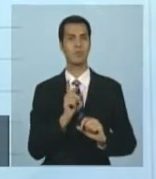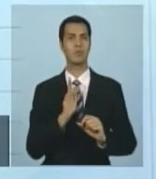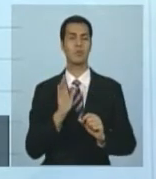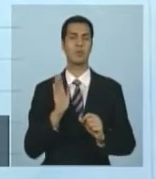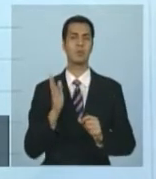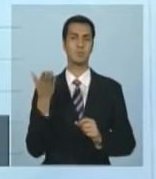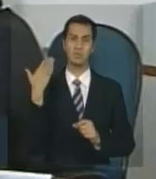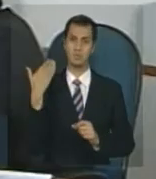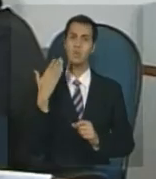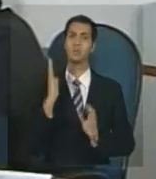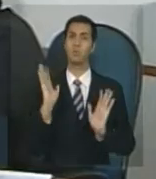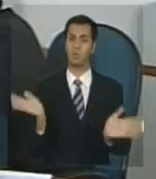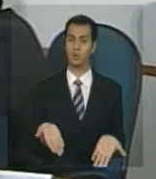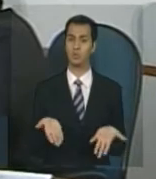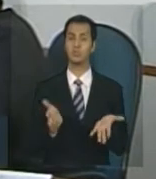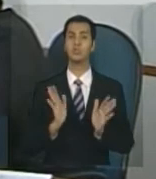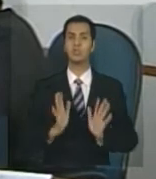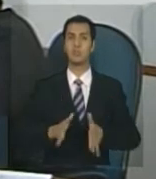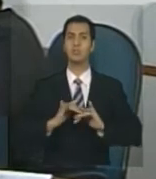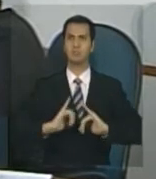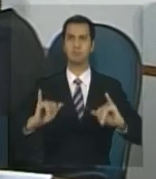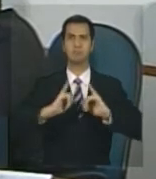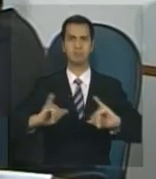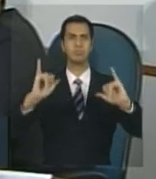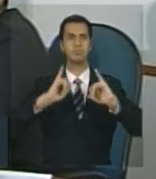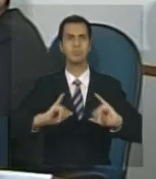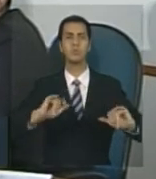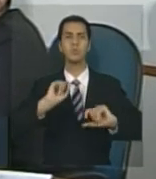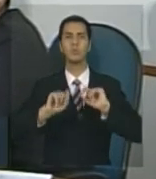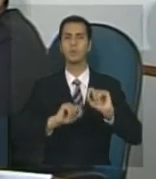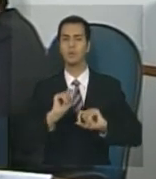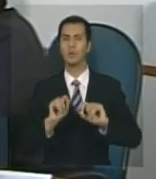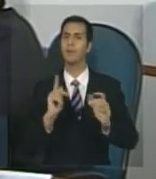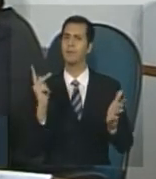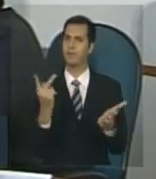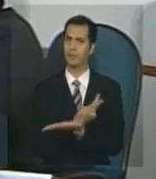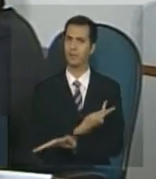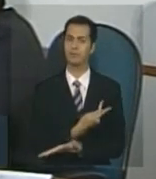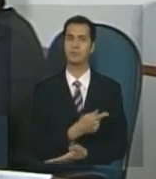que circulou na imprensa hoje, né, fazendo